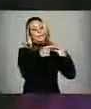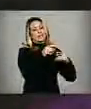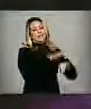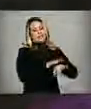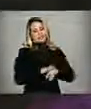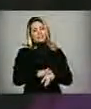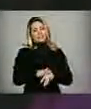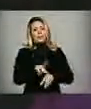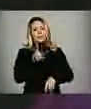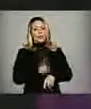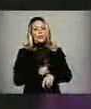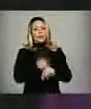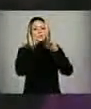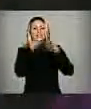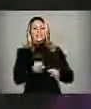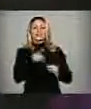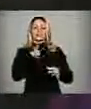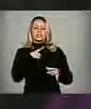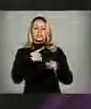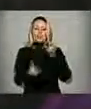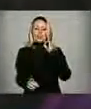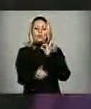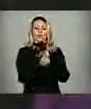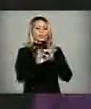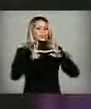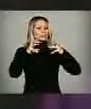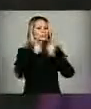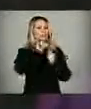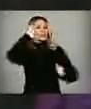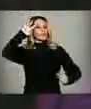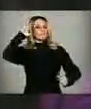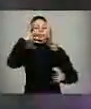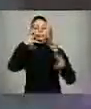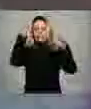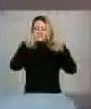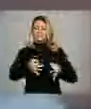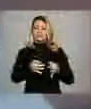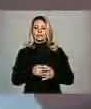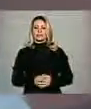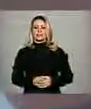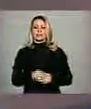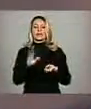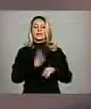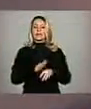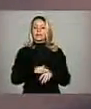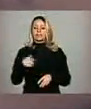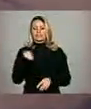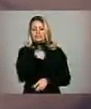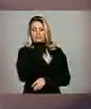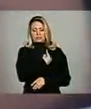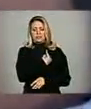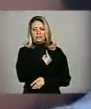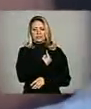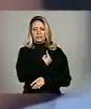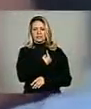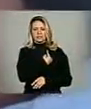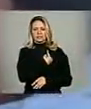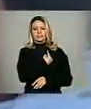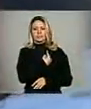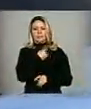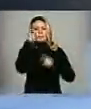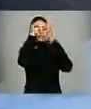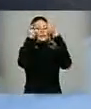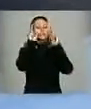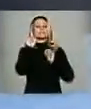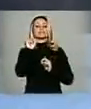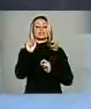tempo ideal para ter o diagnóstico fechado em relação à análise do sangue do bebê? O que mais a gente